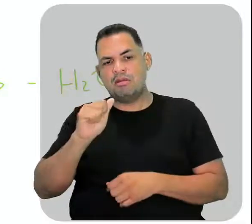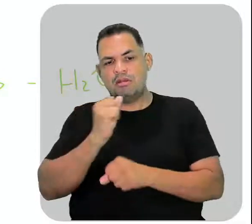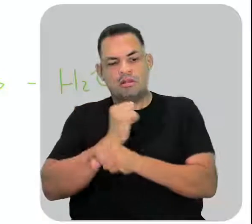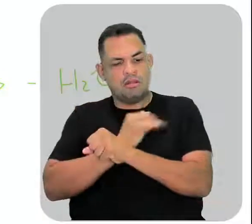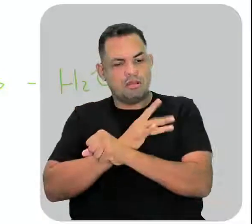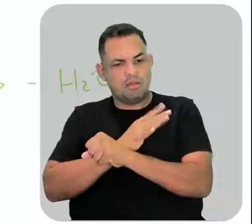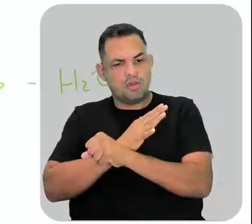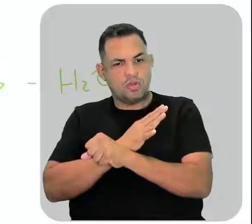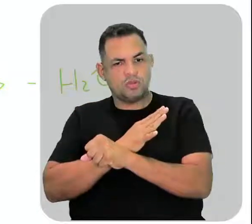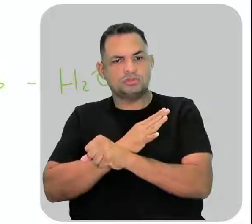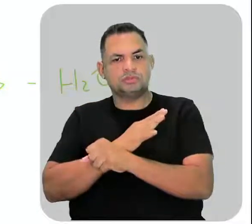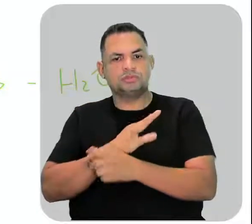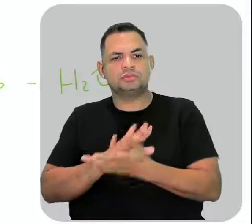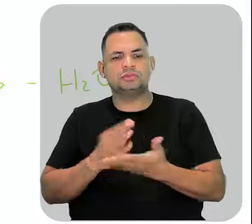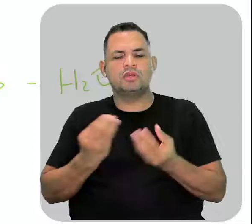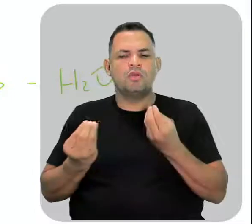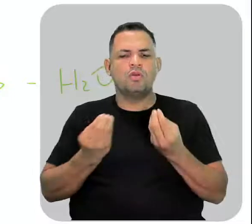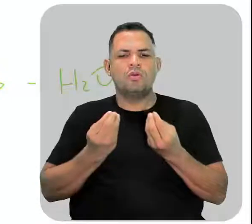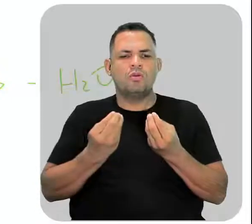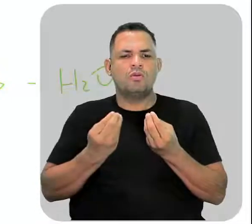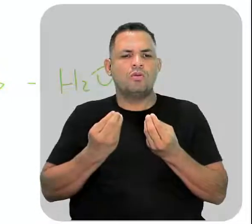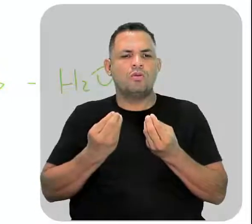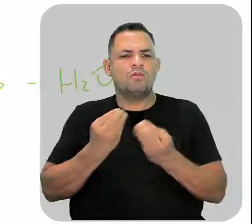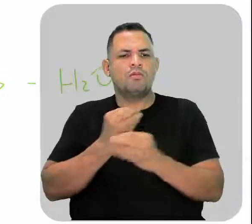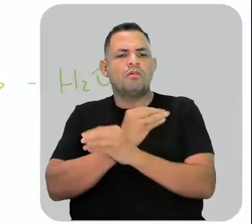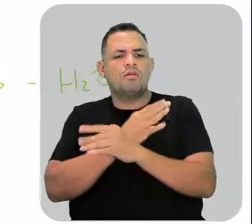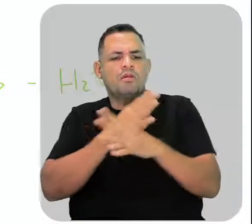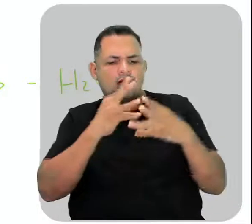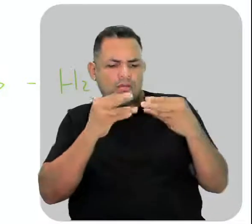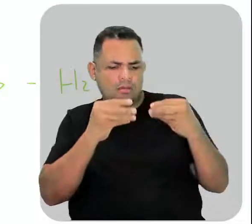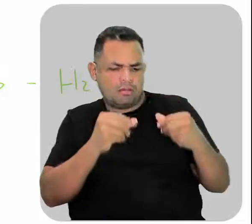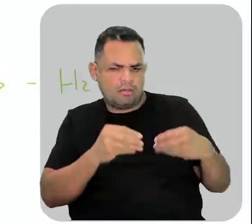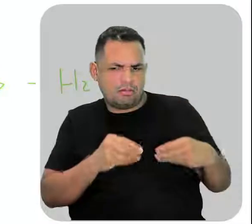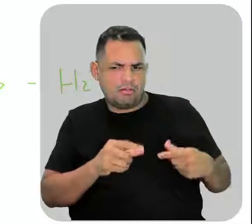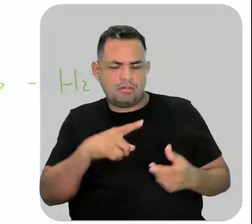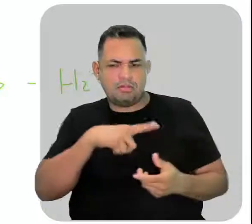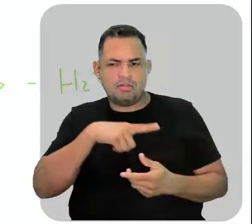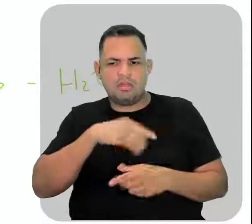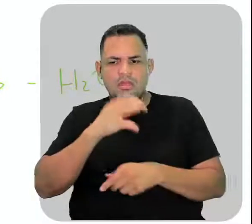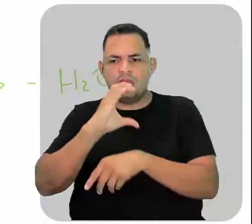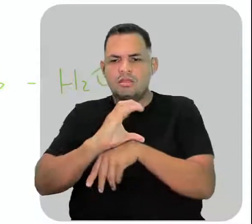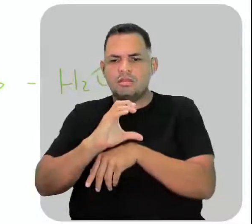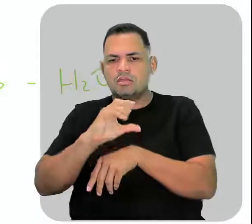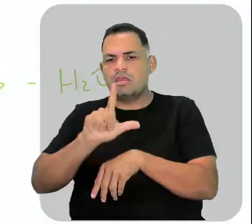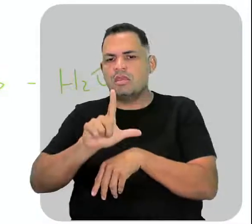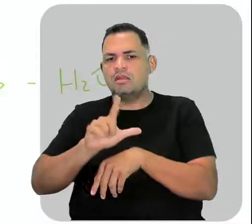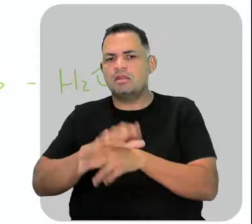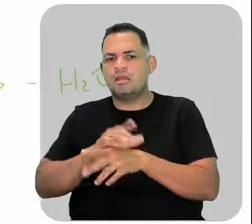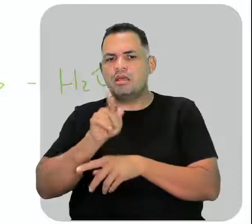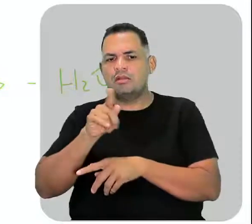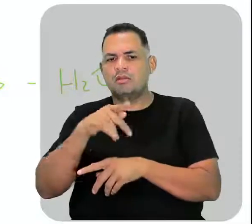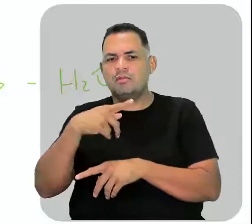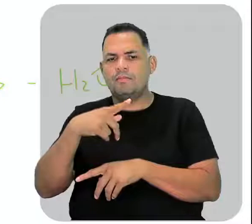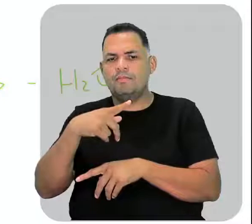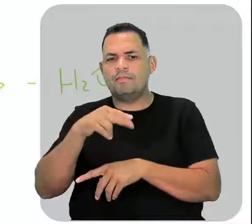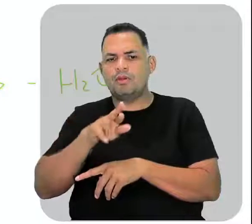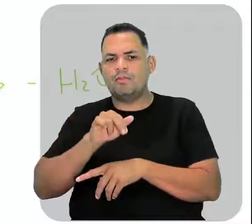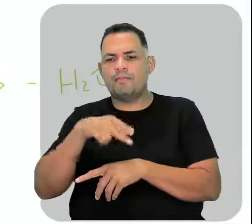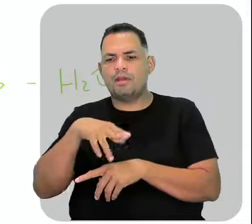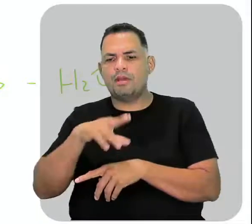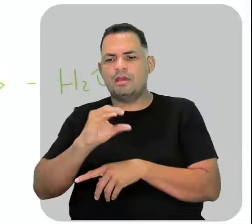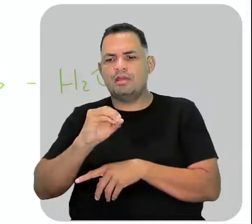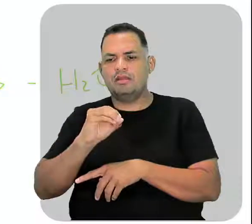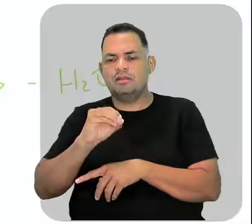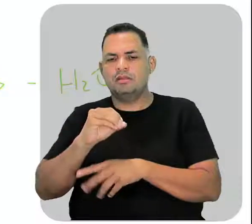gente... Como que a oxidação vai fazer com que a gente tenha um cloro lá no nosso propano?